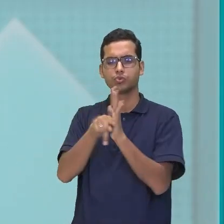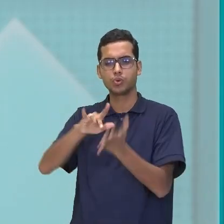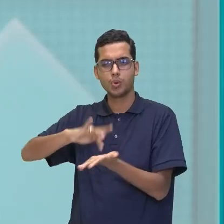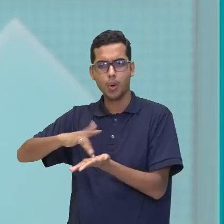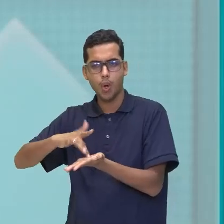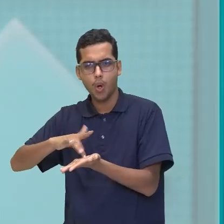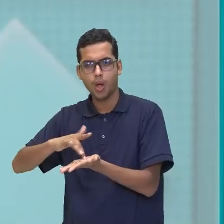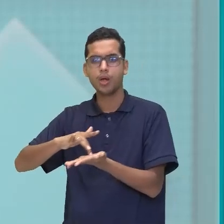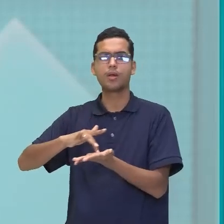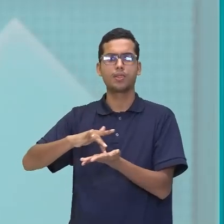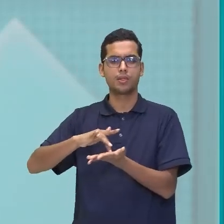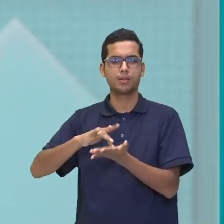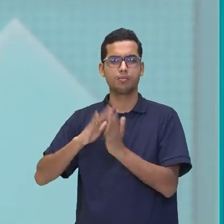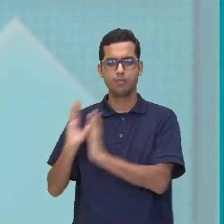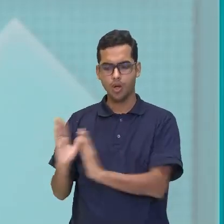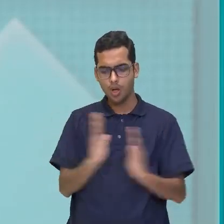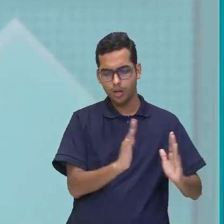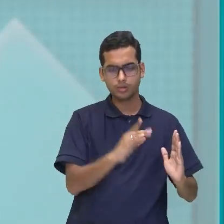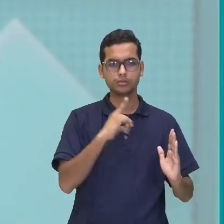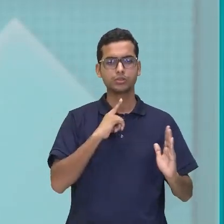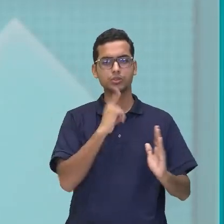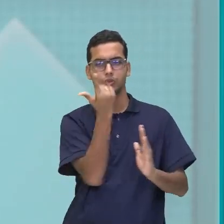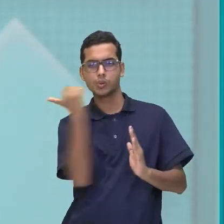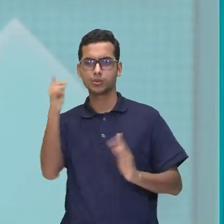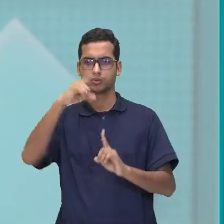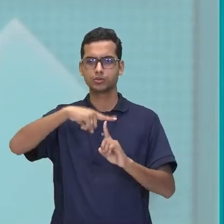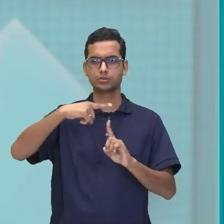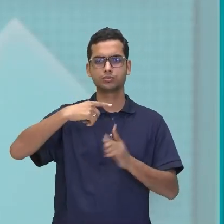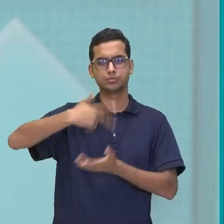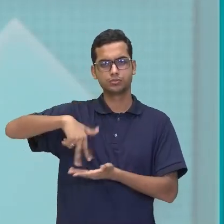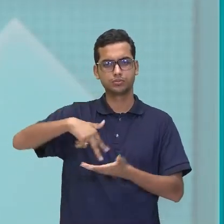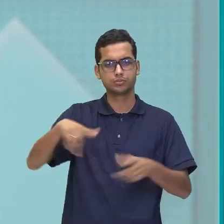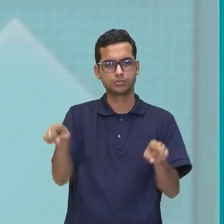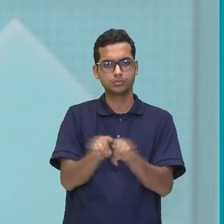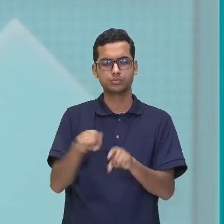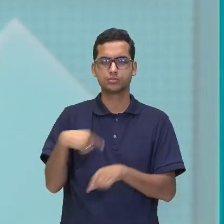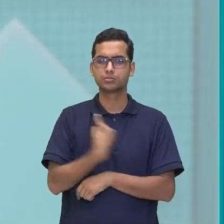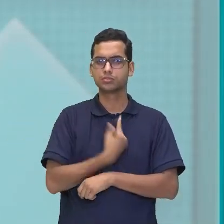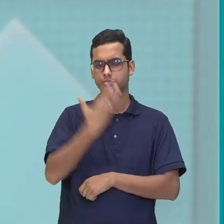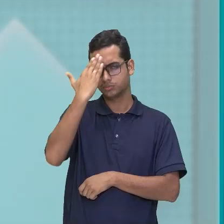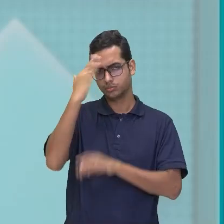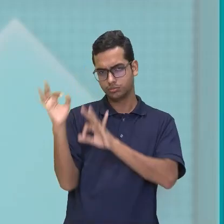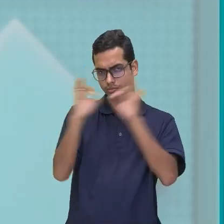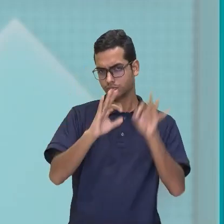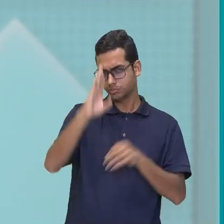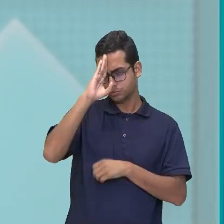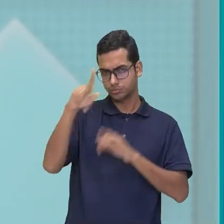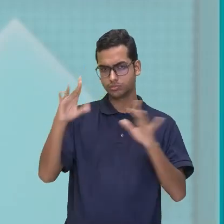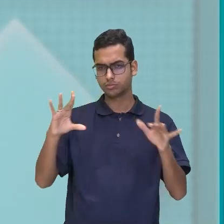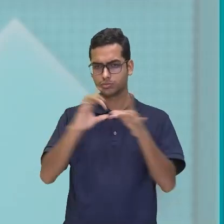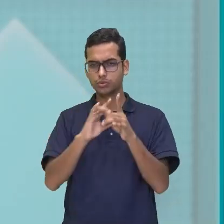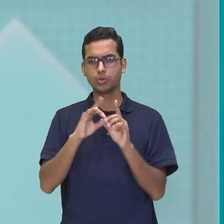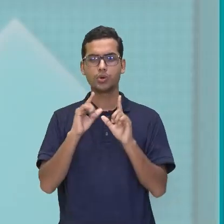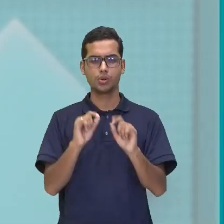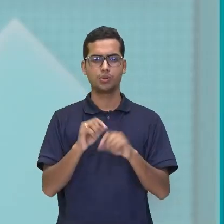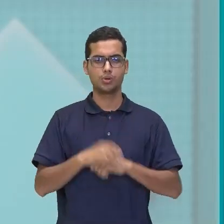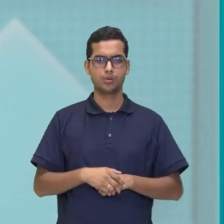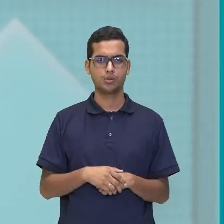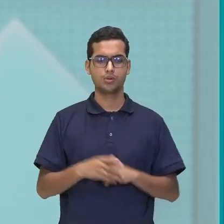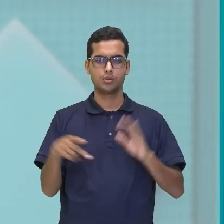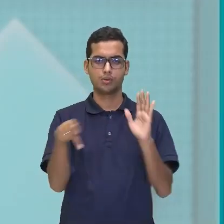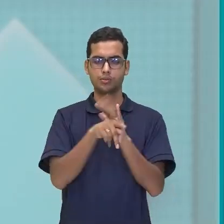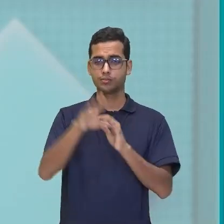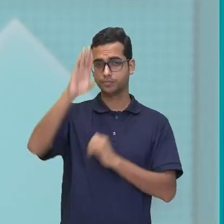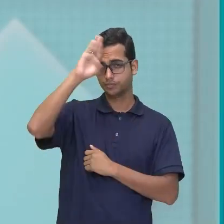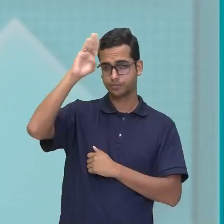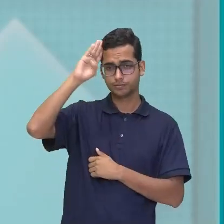ponta, mas existem outras danças também consideradas clássicas que nós falamos, principalmente aquelas que estão ligadas à questão da